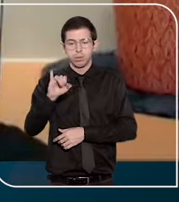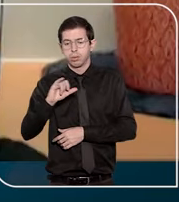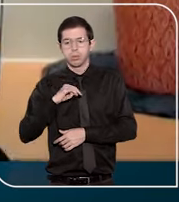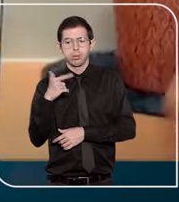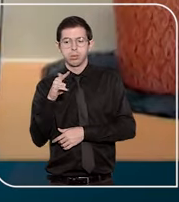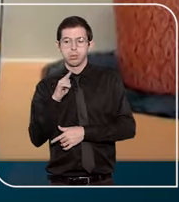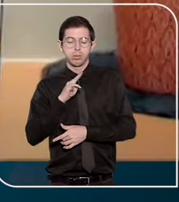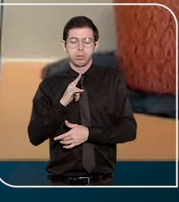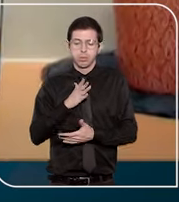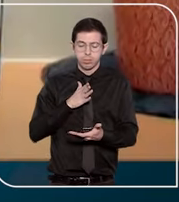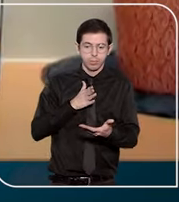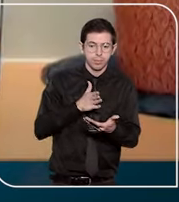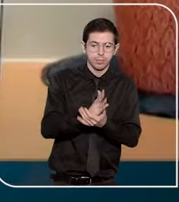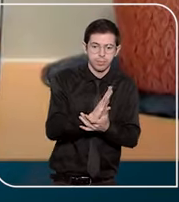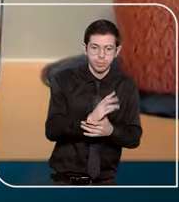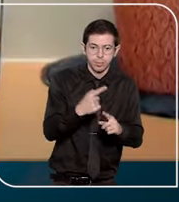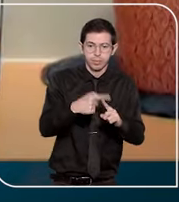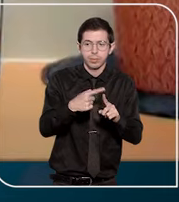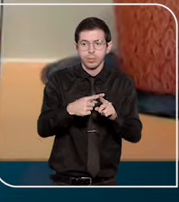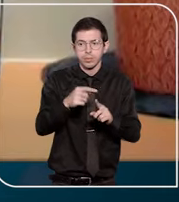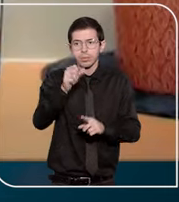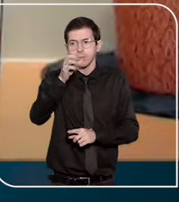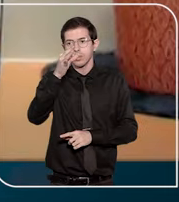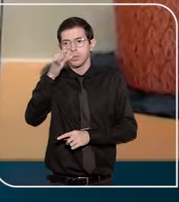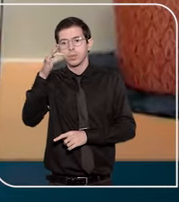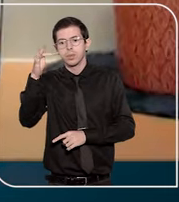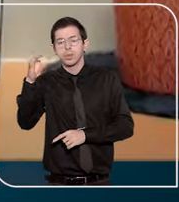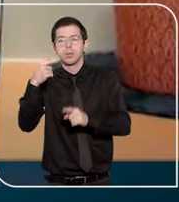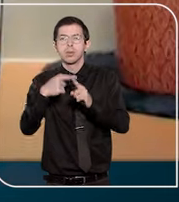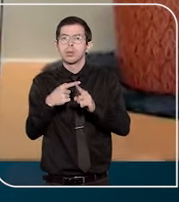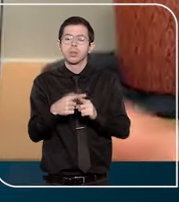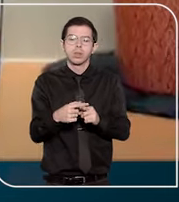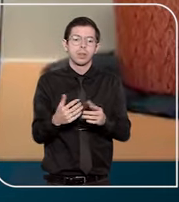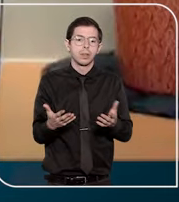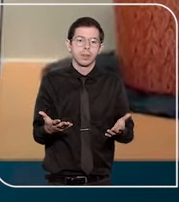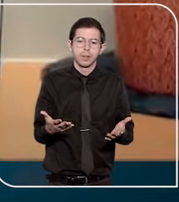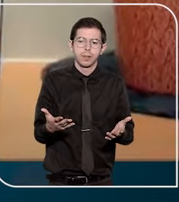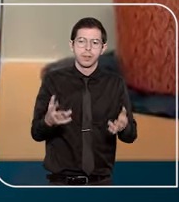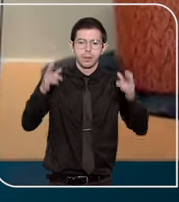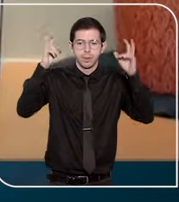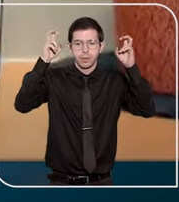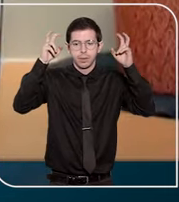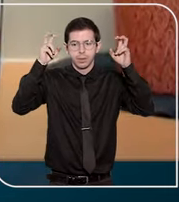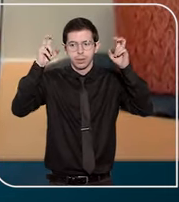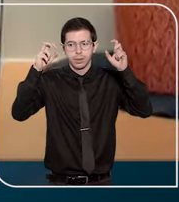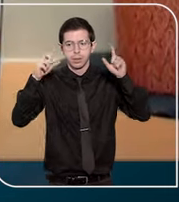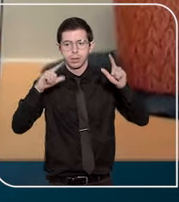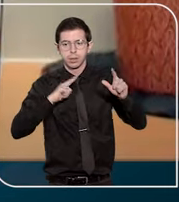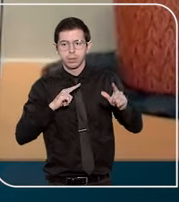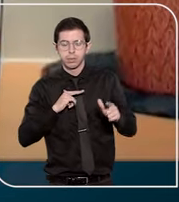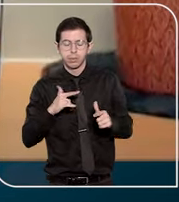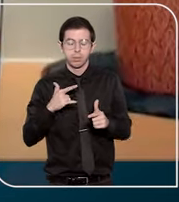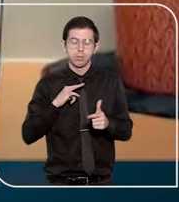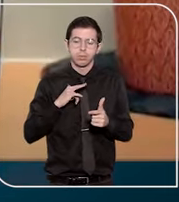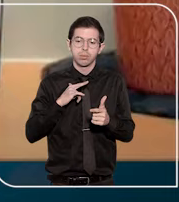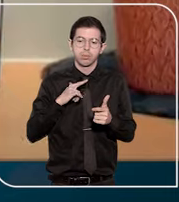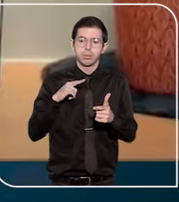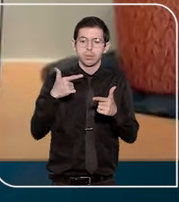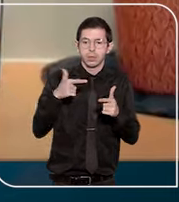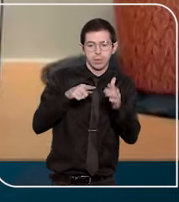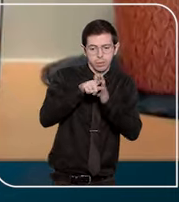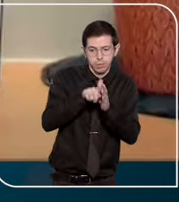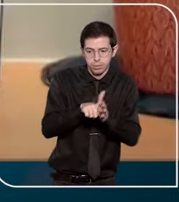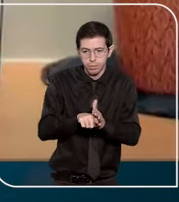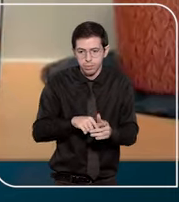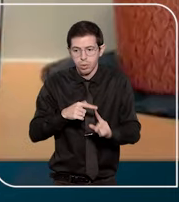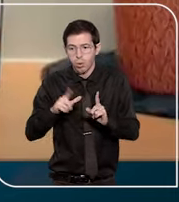ter sucesso no STF porque a matéria não foi devidamente prequestionada, ou porque a